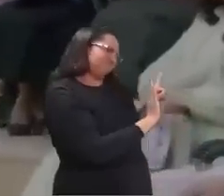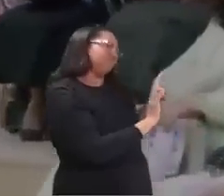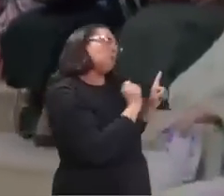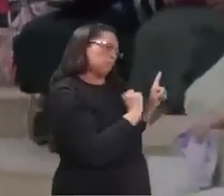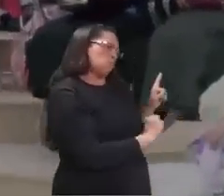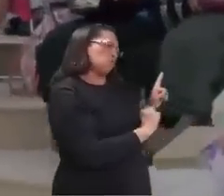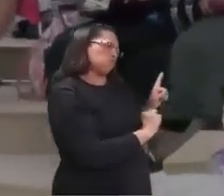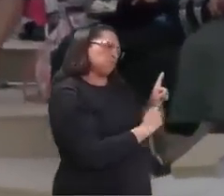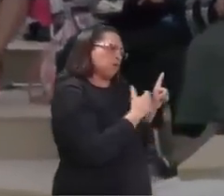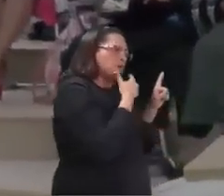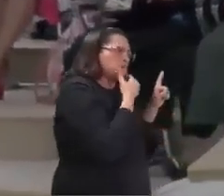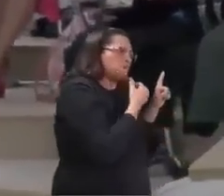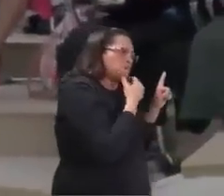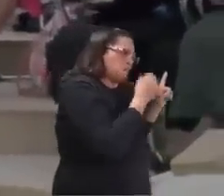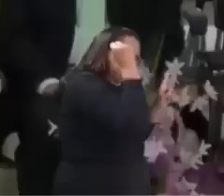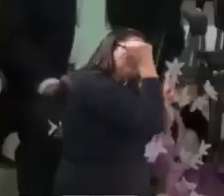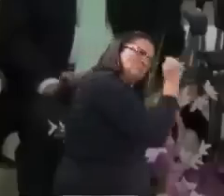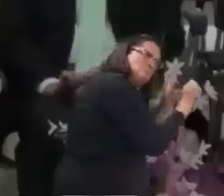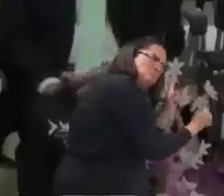Mulher.